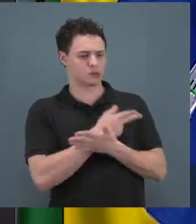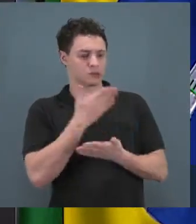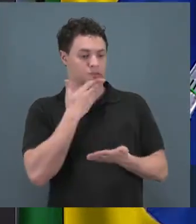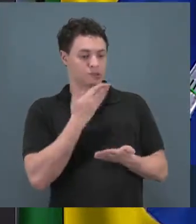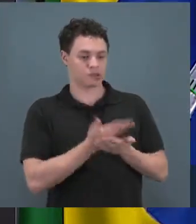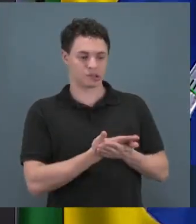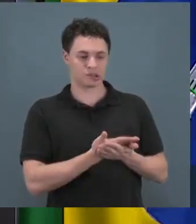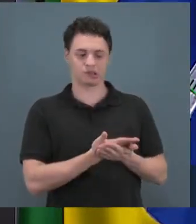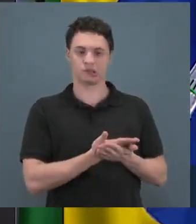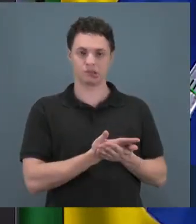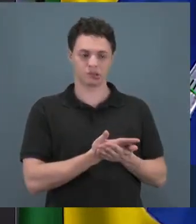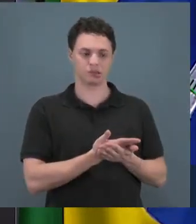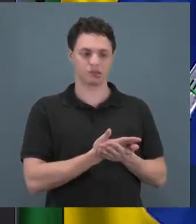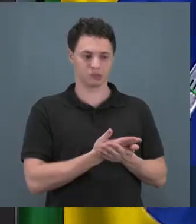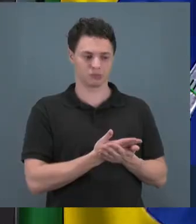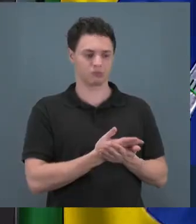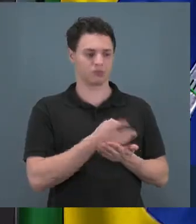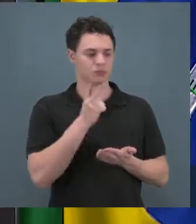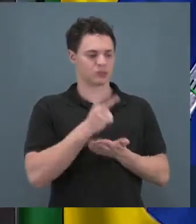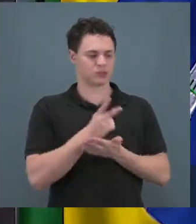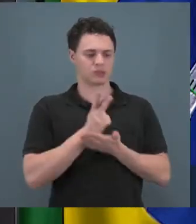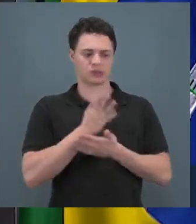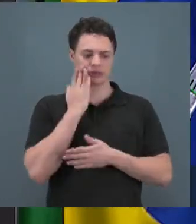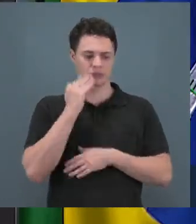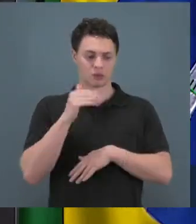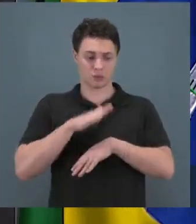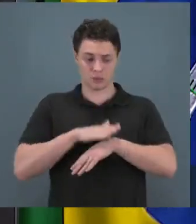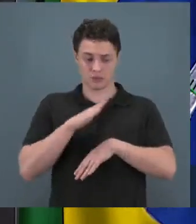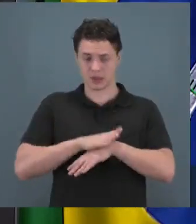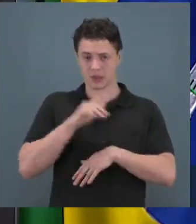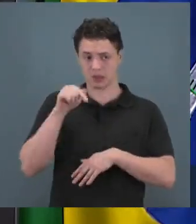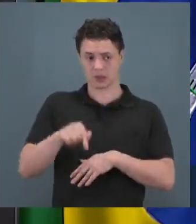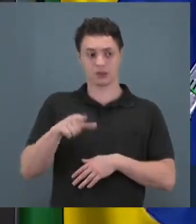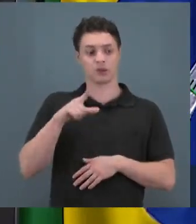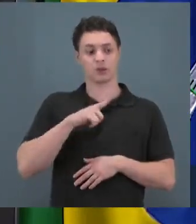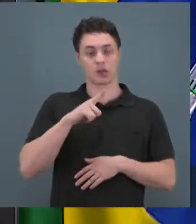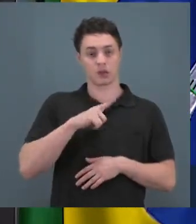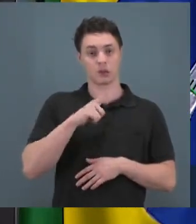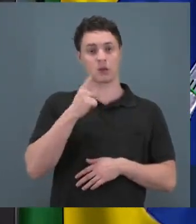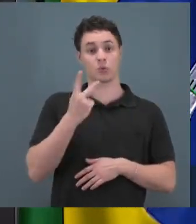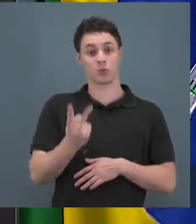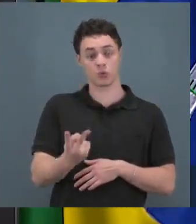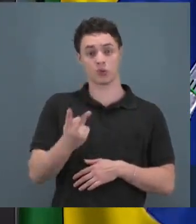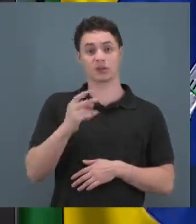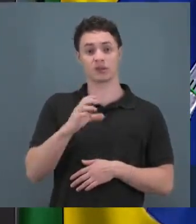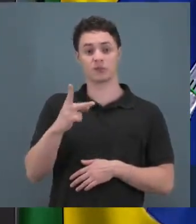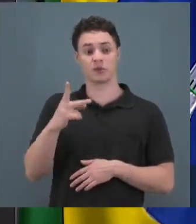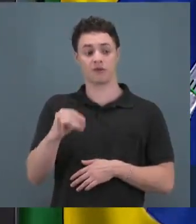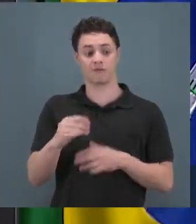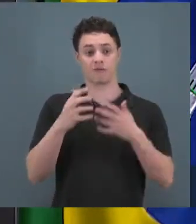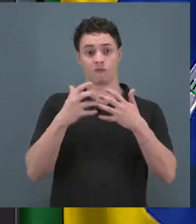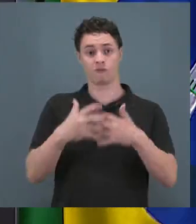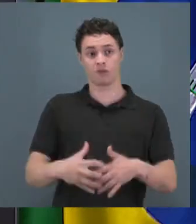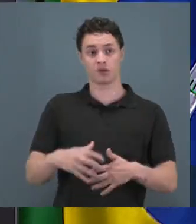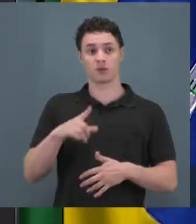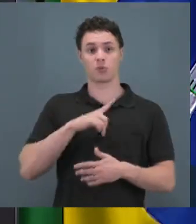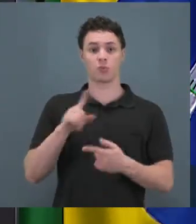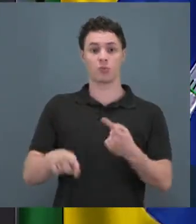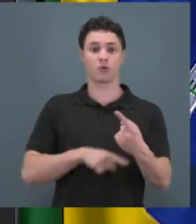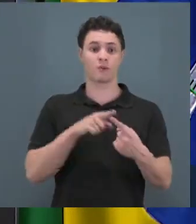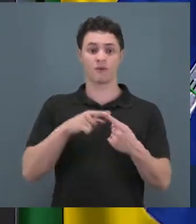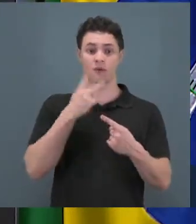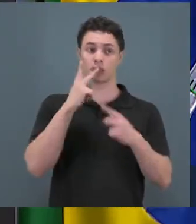inacreditável. Mesmo no momento em que essa casa tem 2 CPIs em funcionamento apenas para